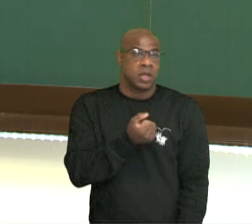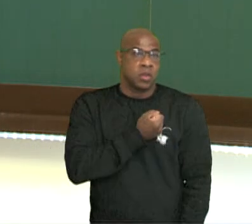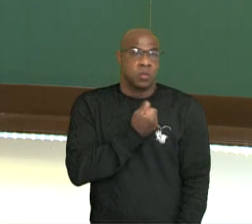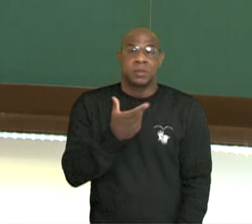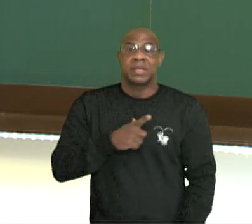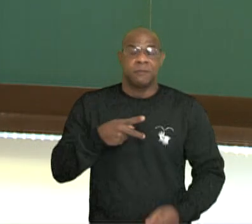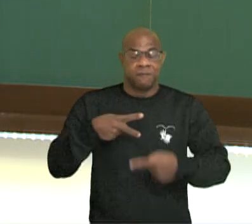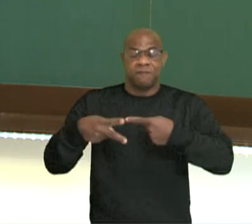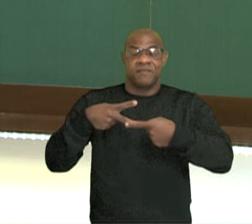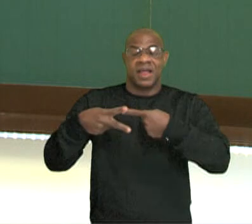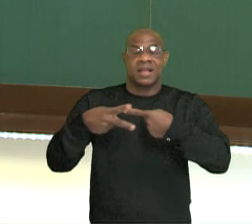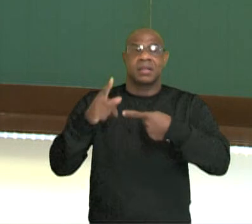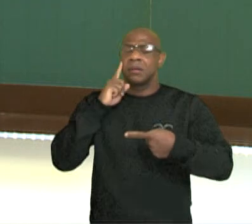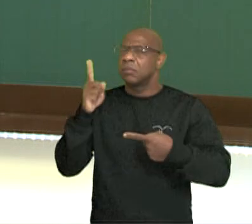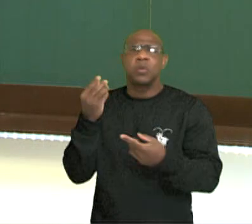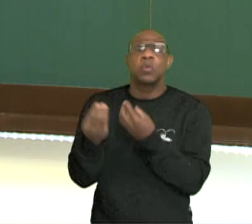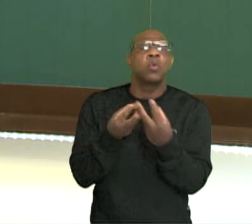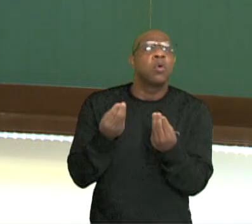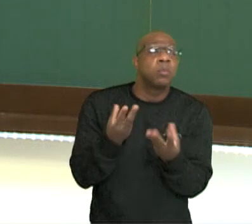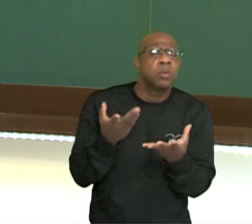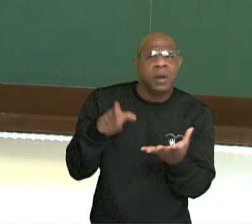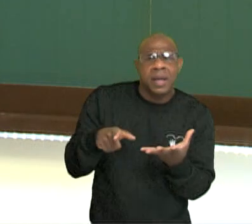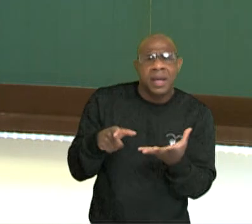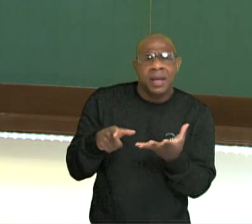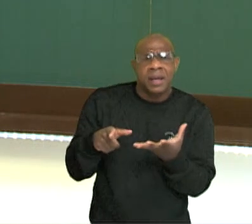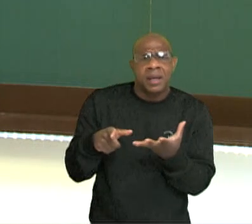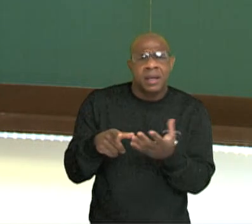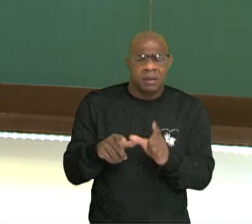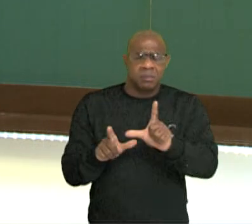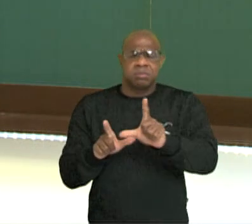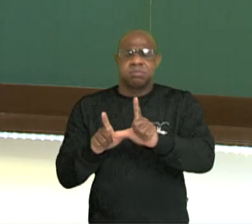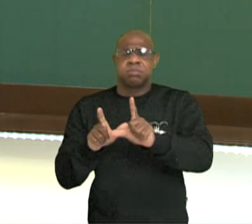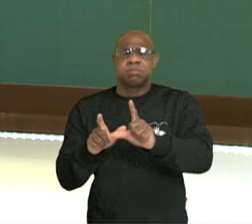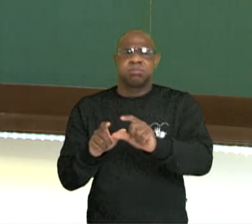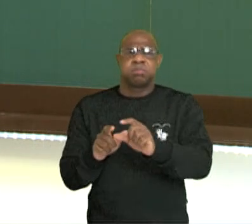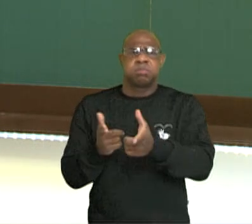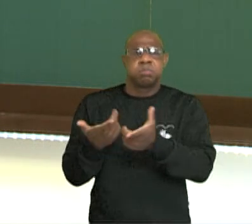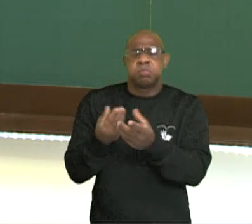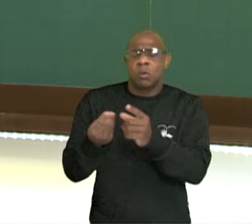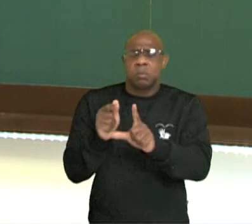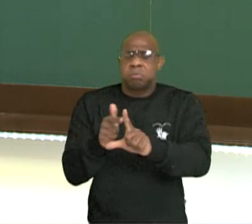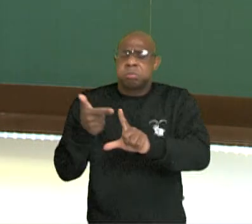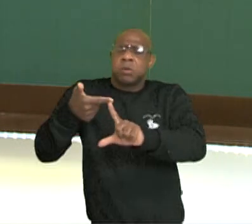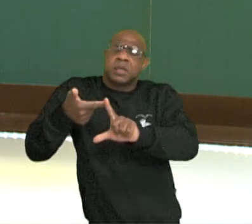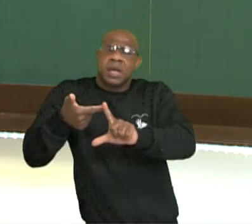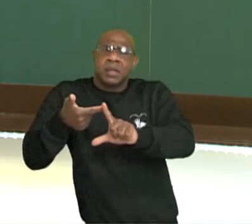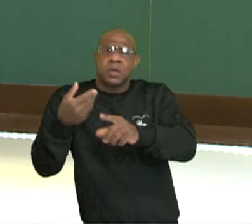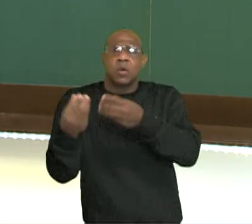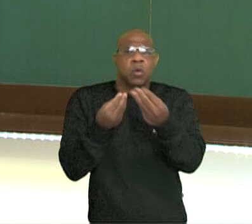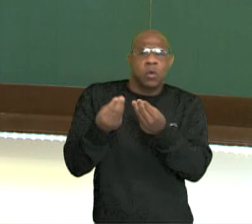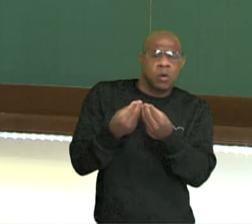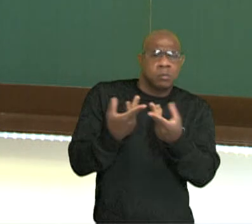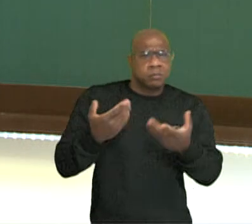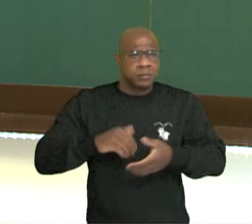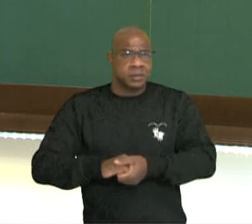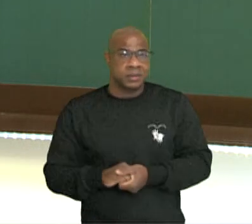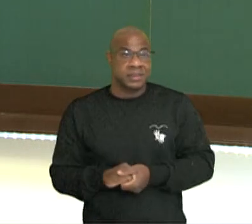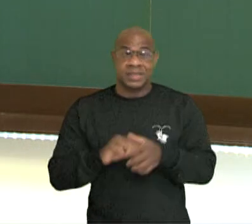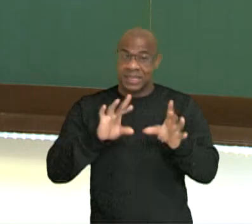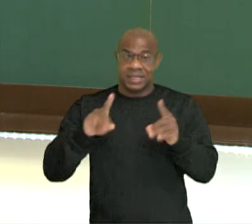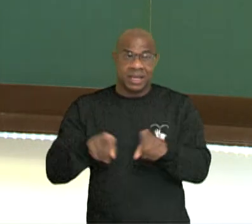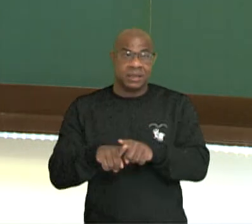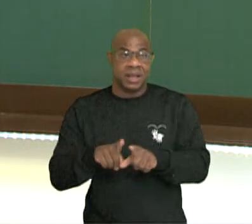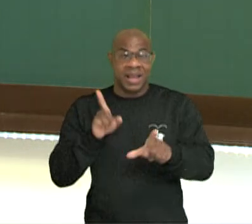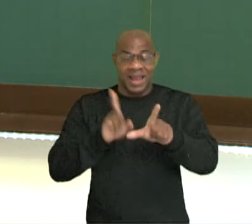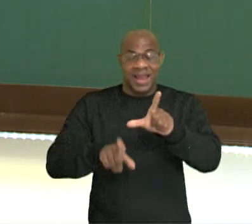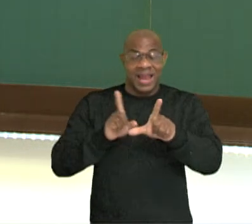uma fração. Como é que funciona o quadrado ou a potência nas frações? Outro detalhe, as letras,